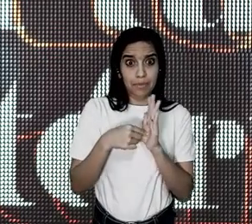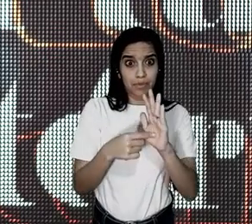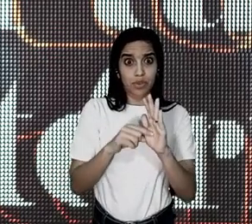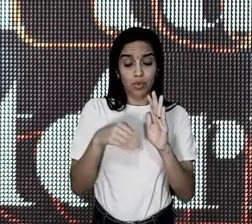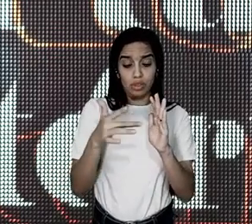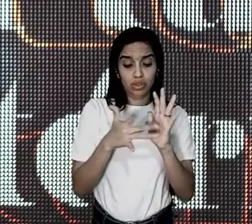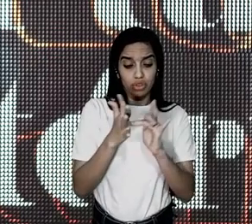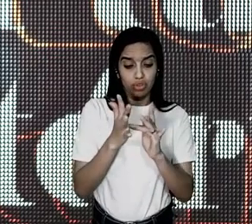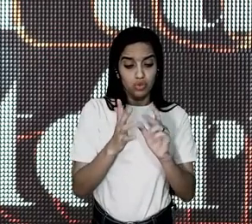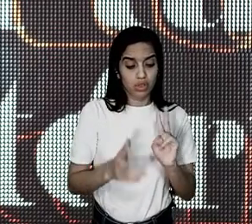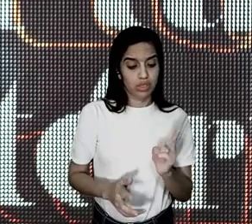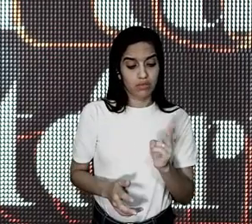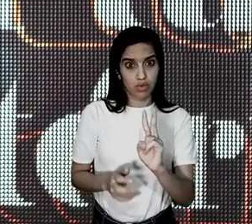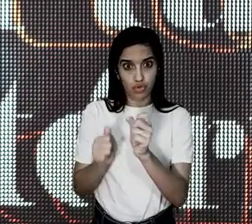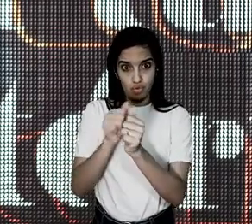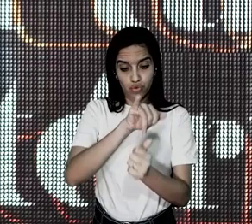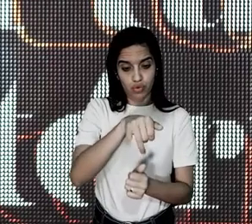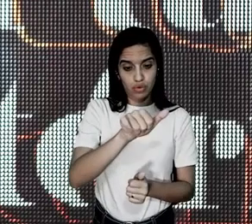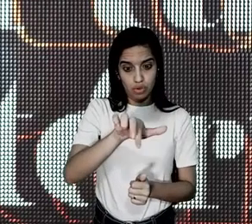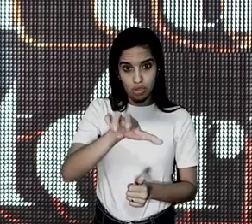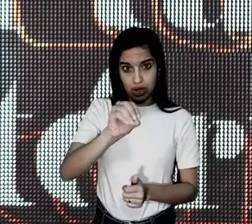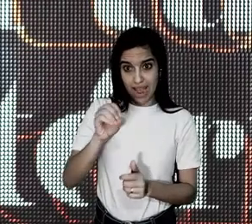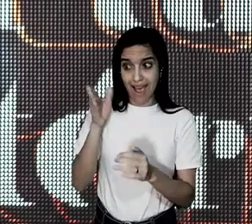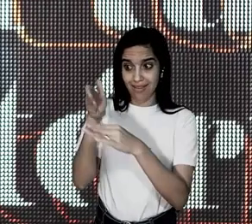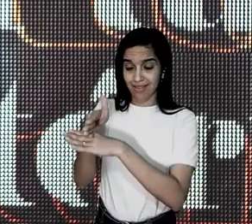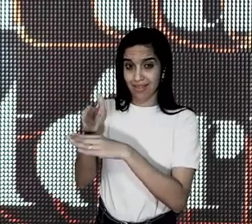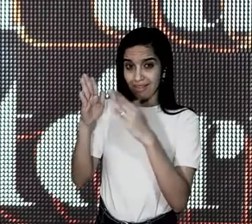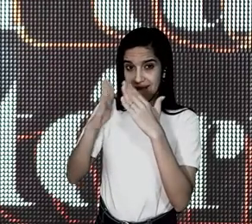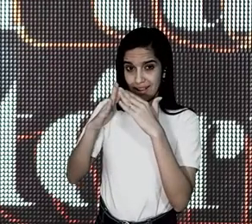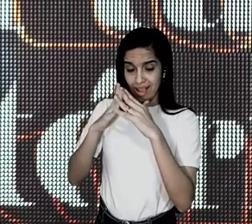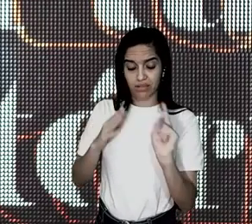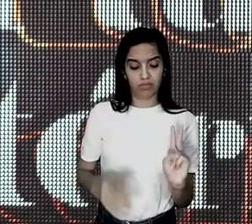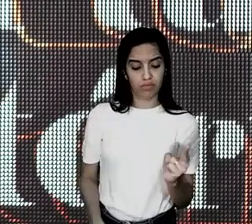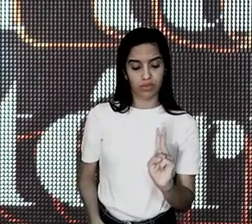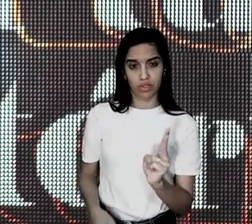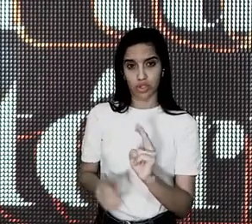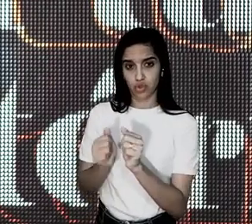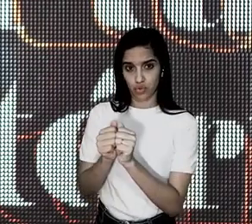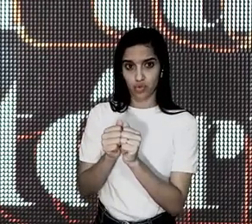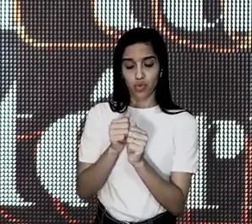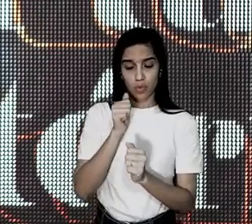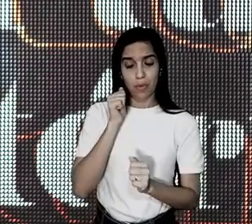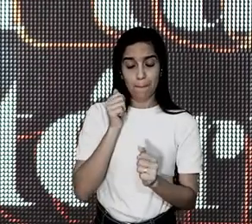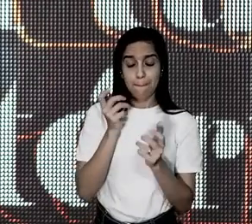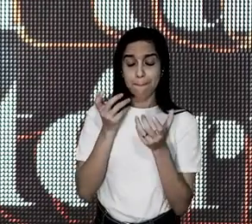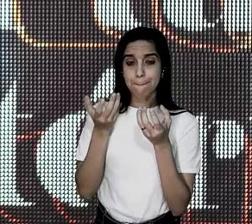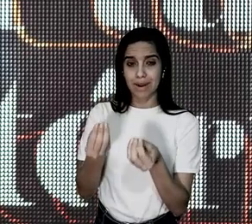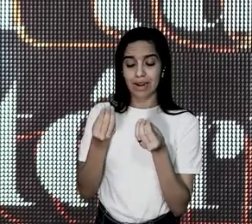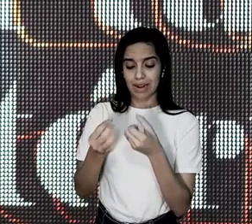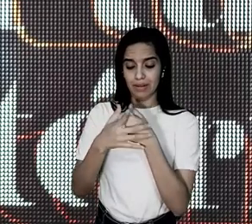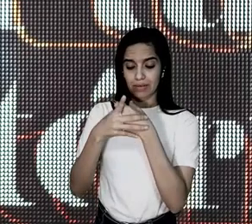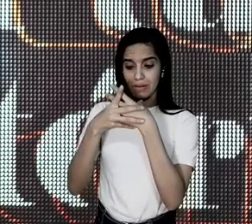estava caminhando com Jairo, a caminho da casa dele para fazer a cura dessa menina,